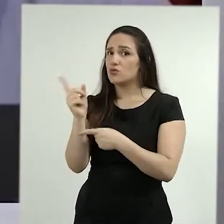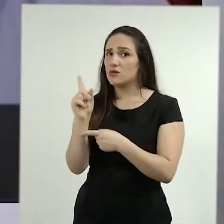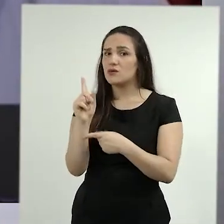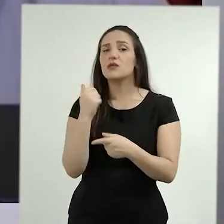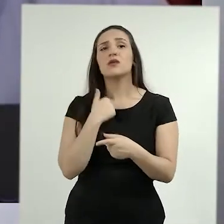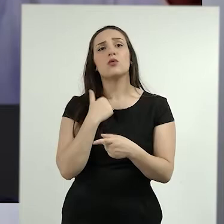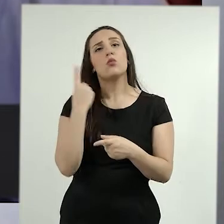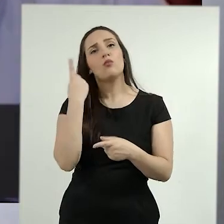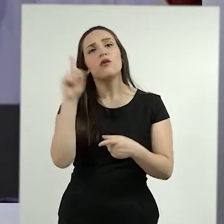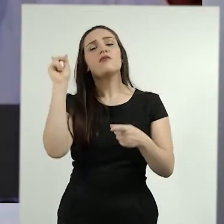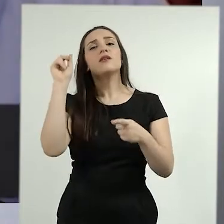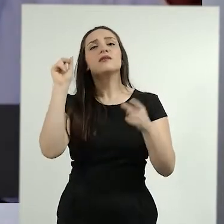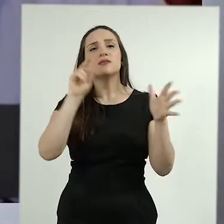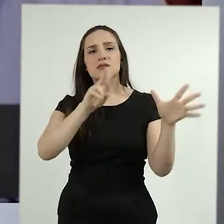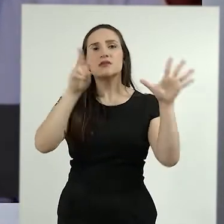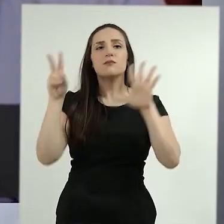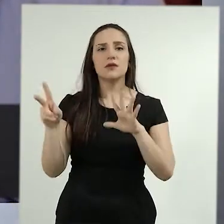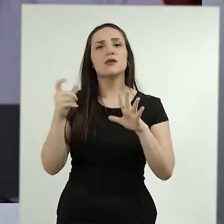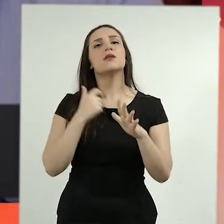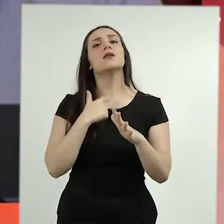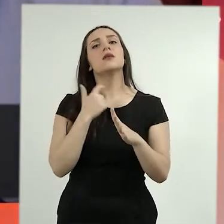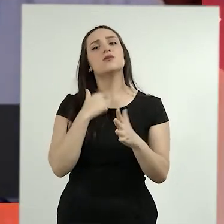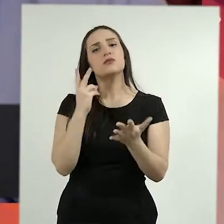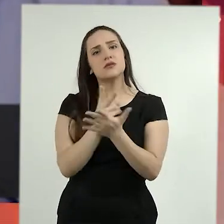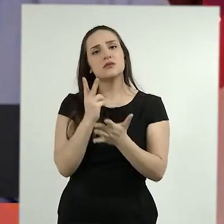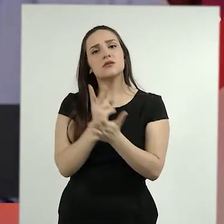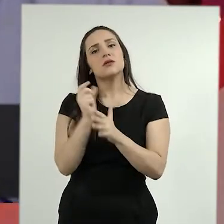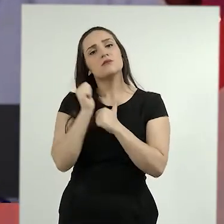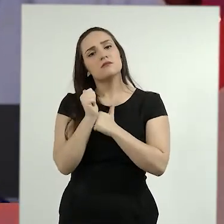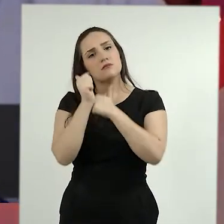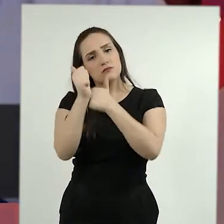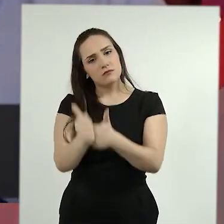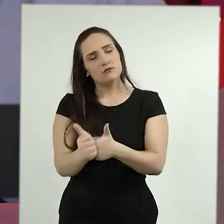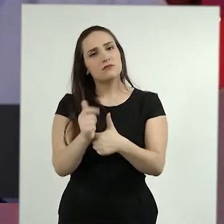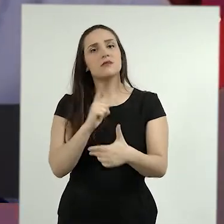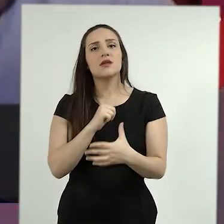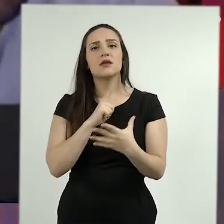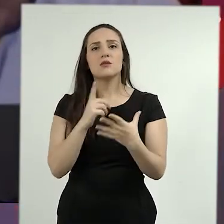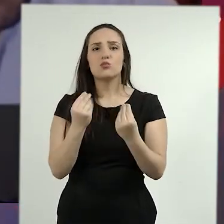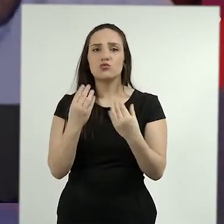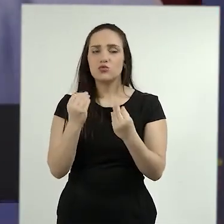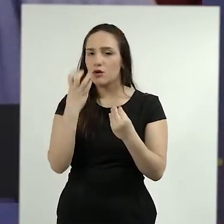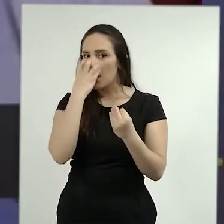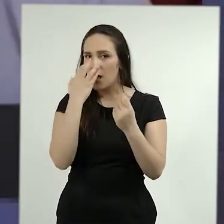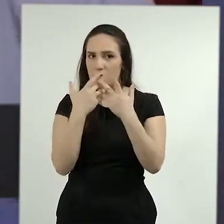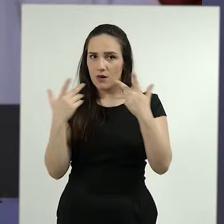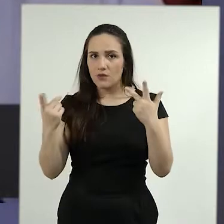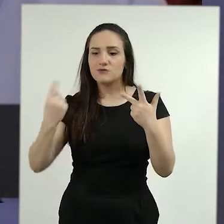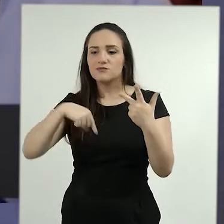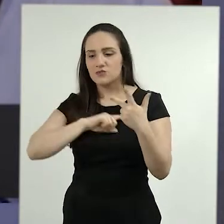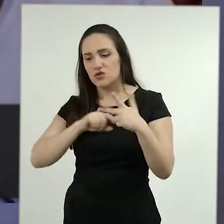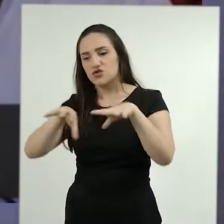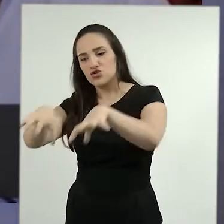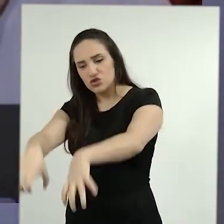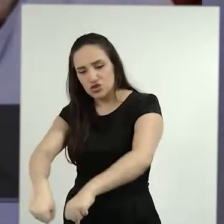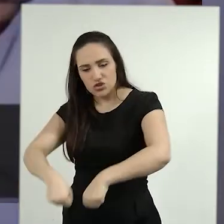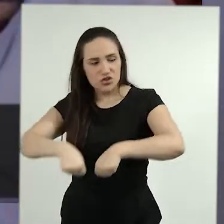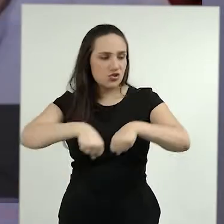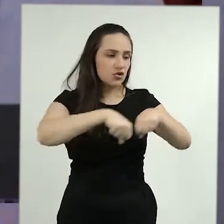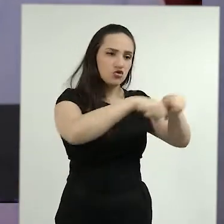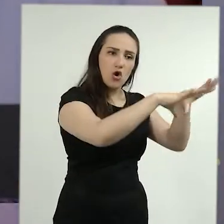vemos, né? Nós monitoramos uma vez por semana, pelo menos, cada estrada, e muitos animais são retirados da rodovia